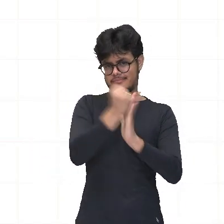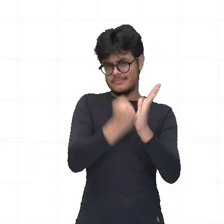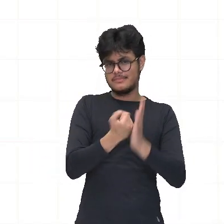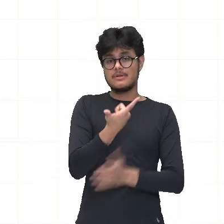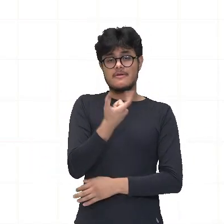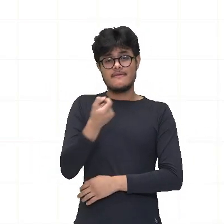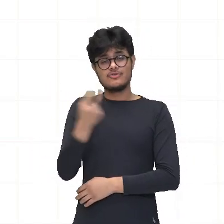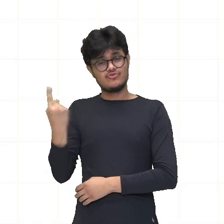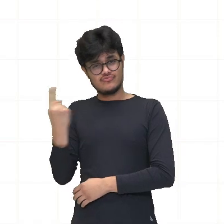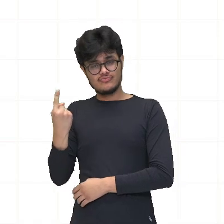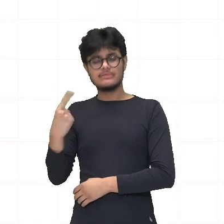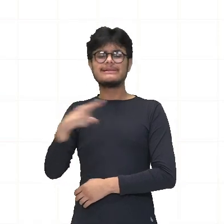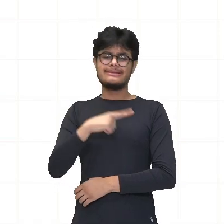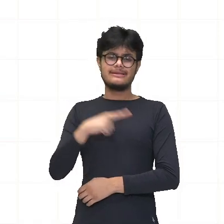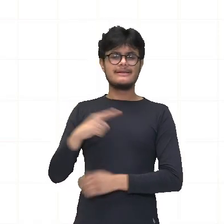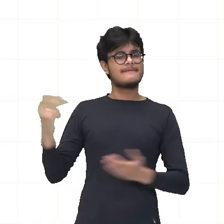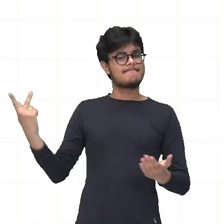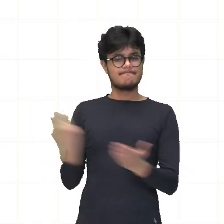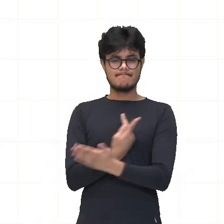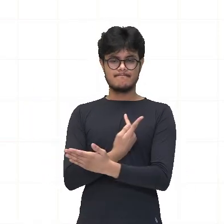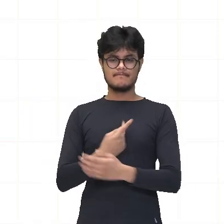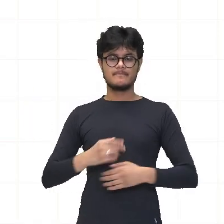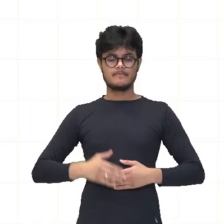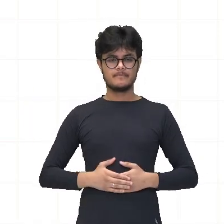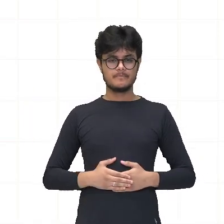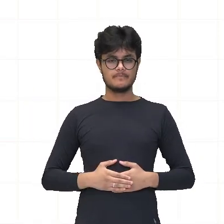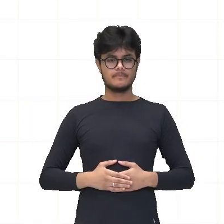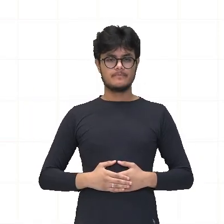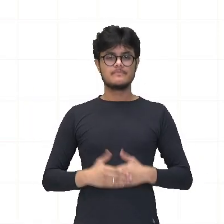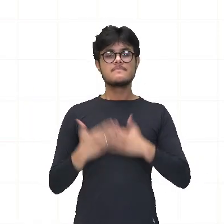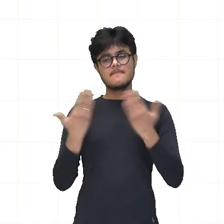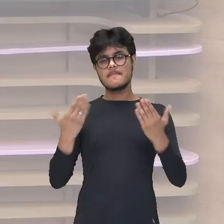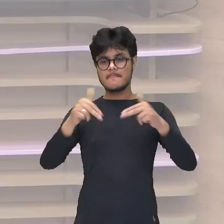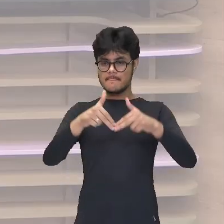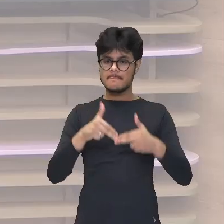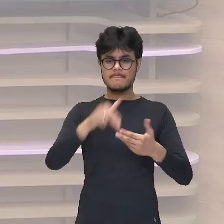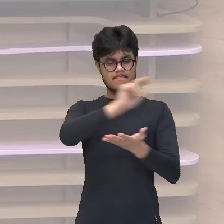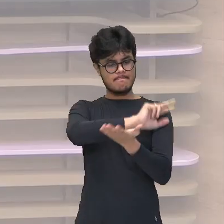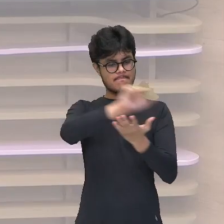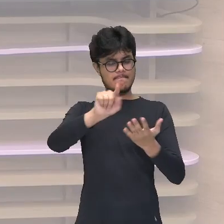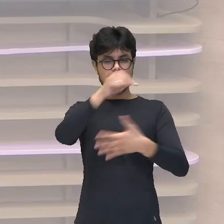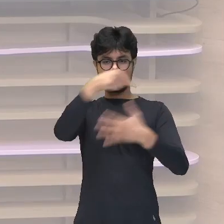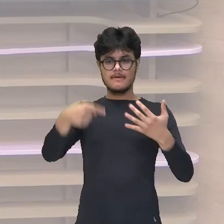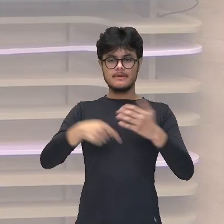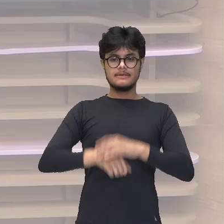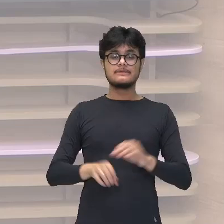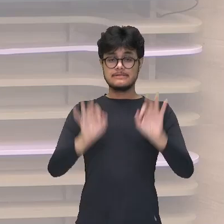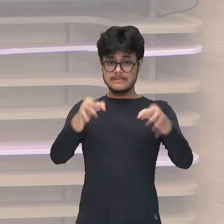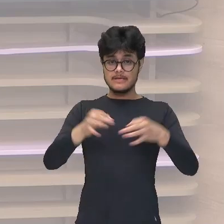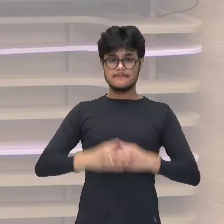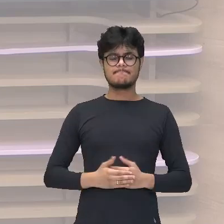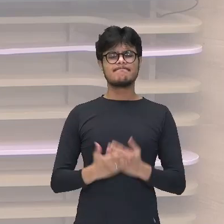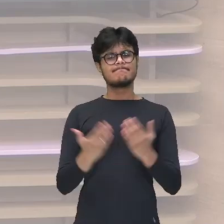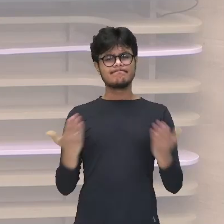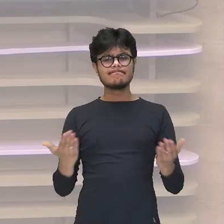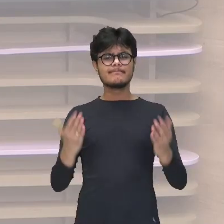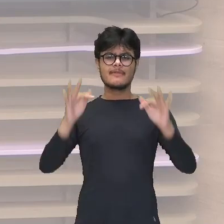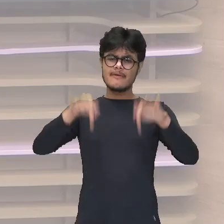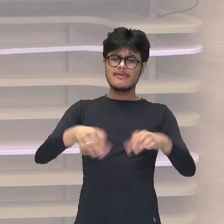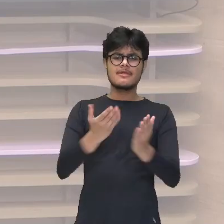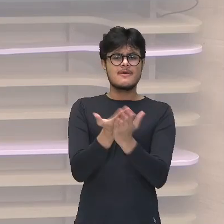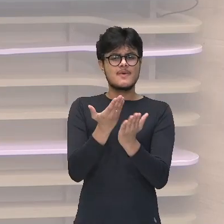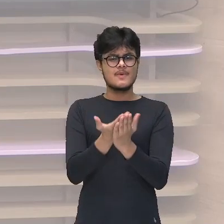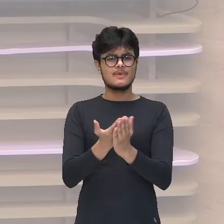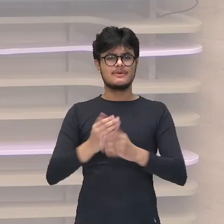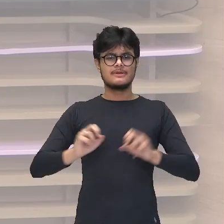ainda ocorrendo nessas regiões, tá bom? Então são alguns dos fatores, certo? Então, essa foi